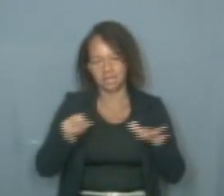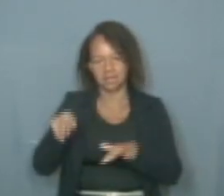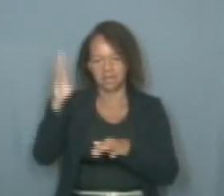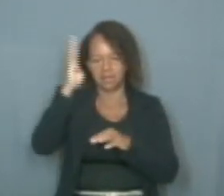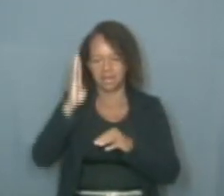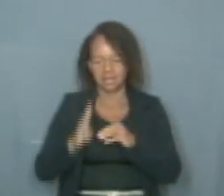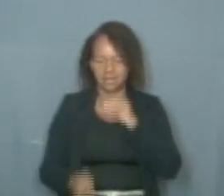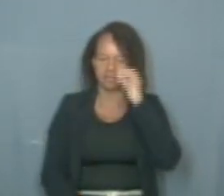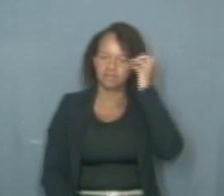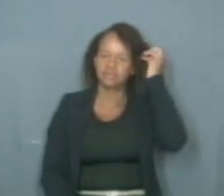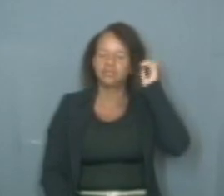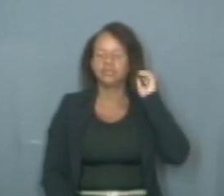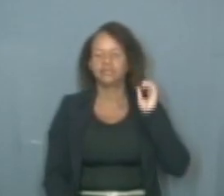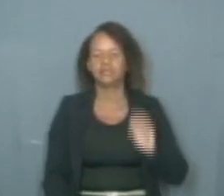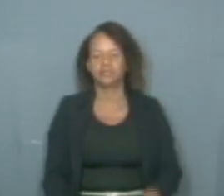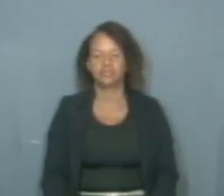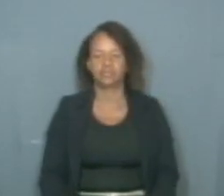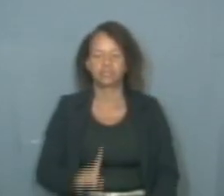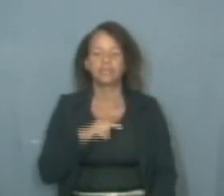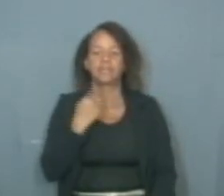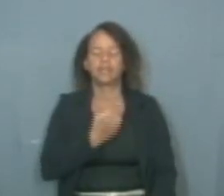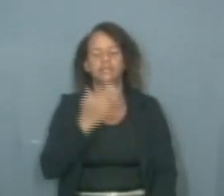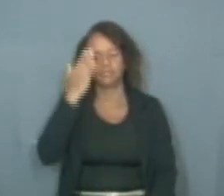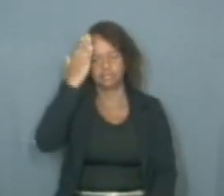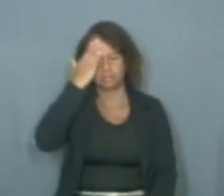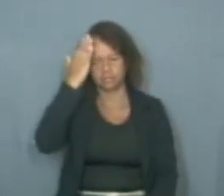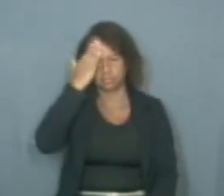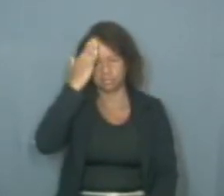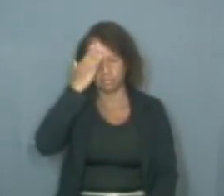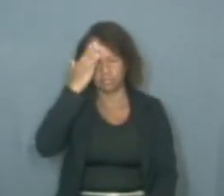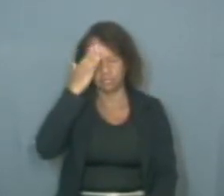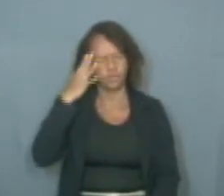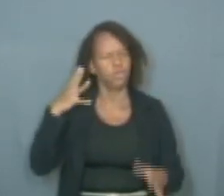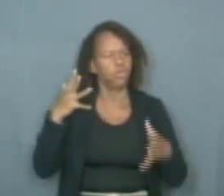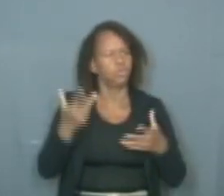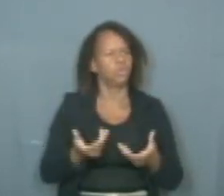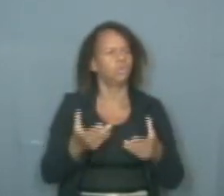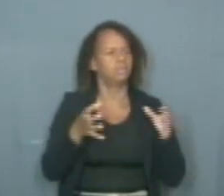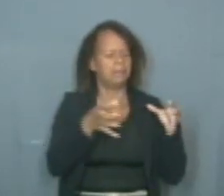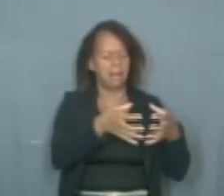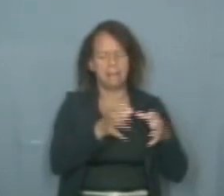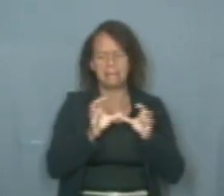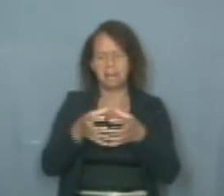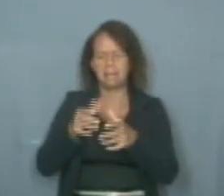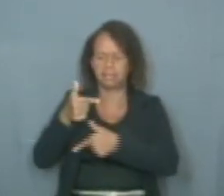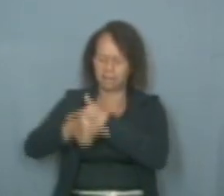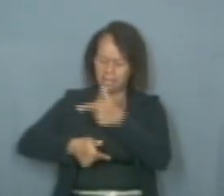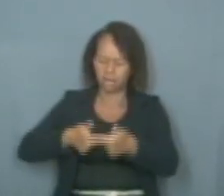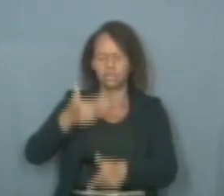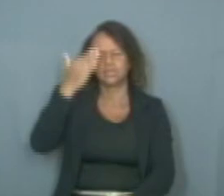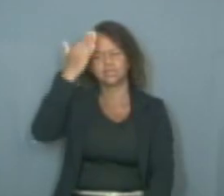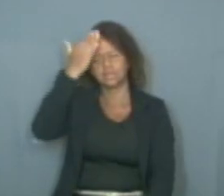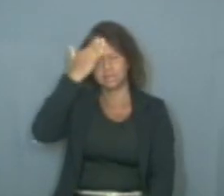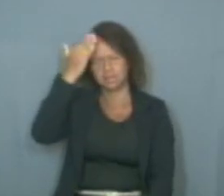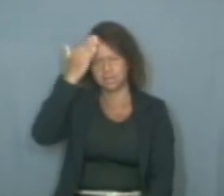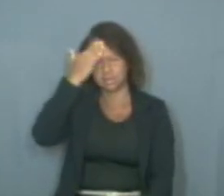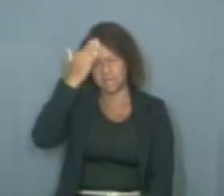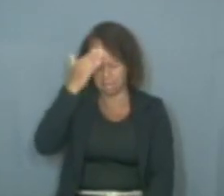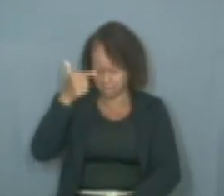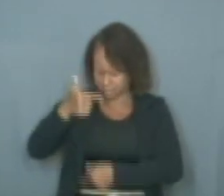Brasil. Nós sabemos, toda a classe trabalhadora sabe,